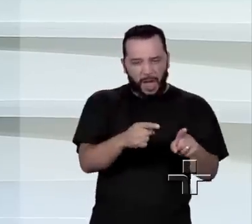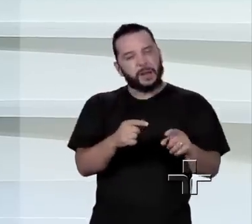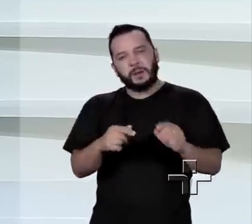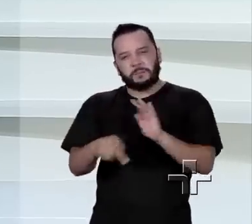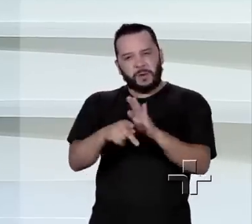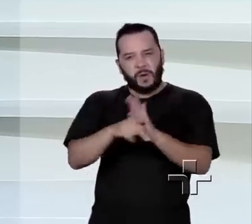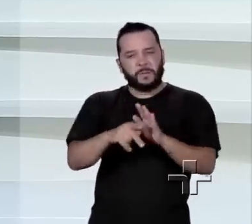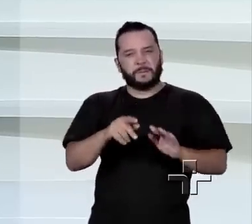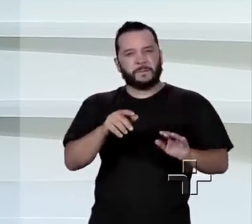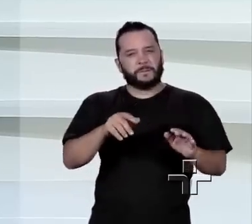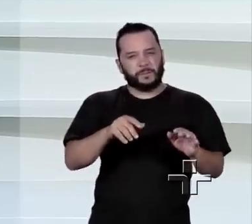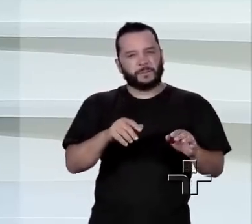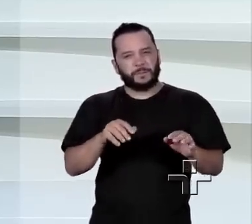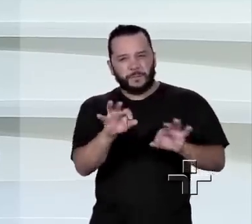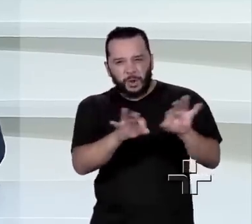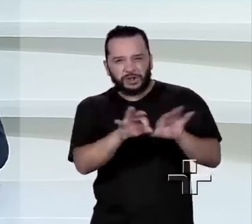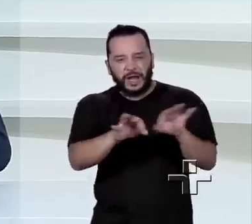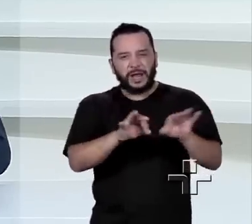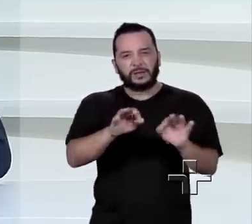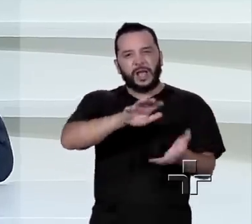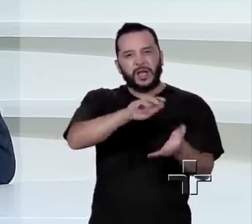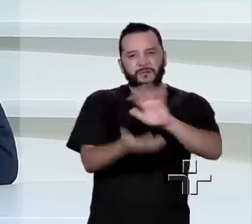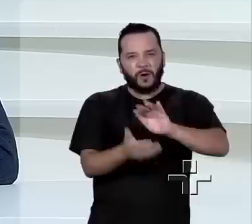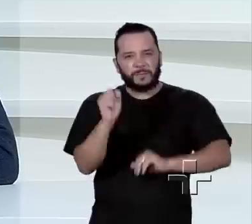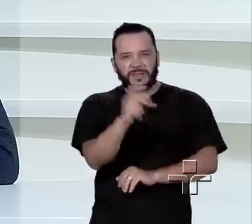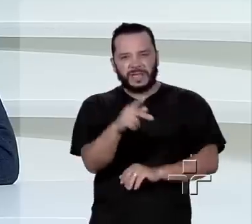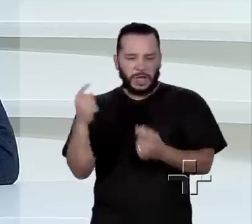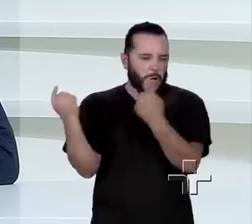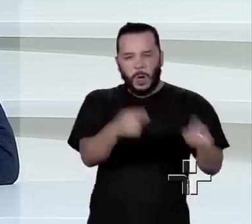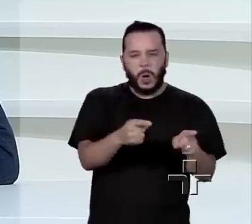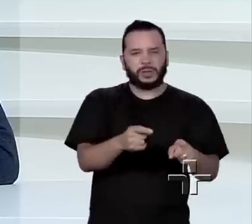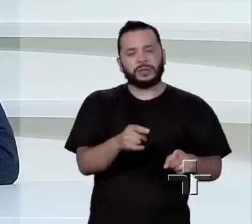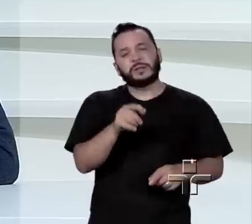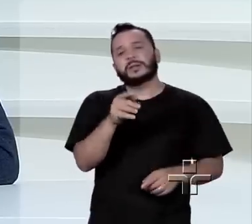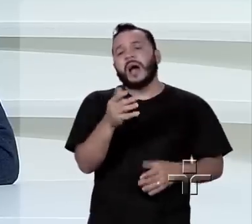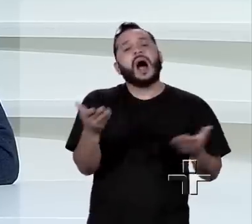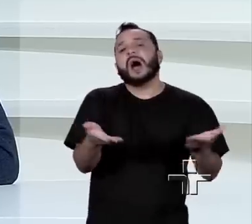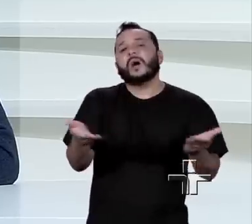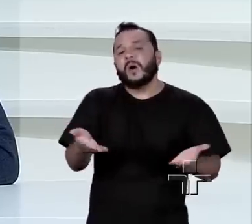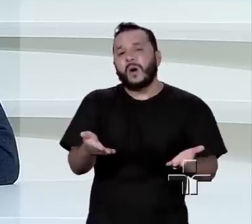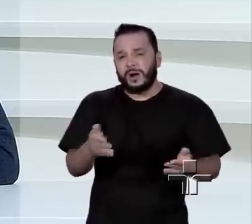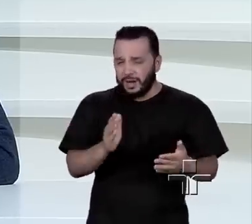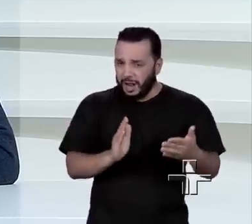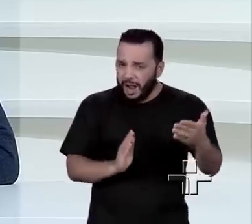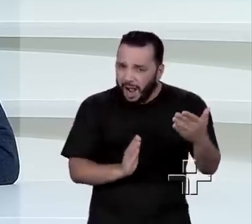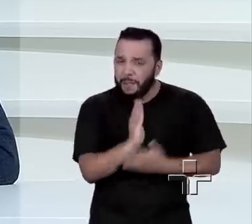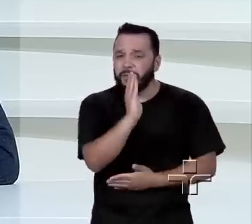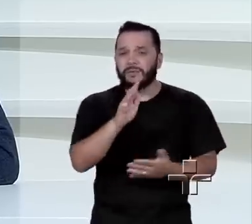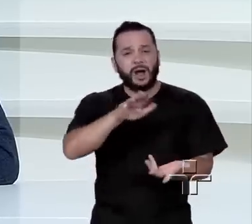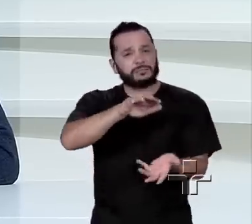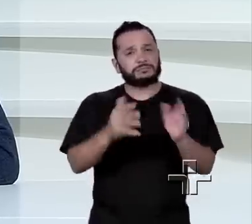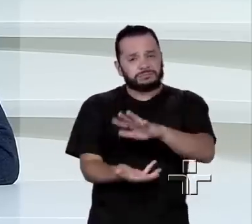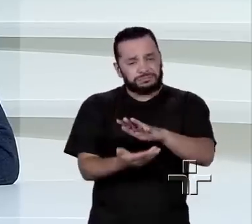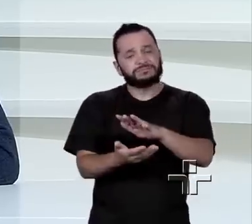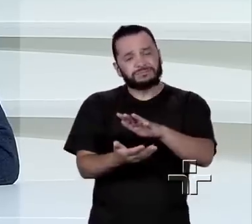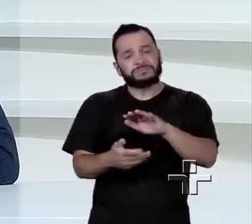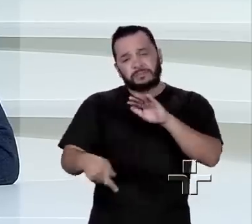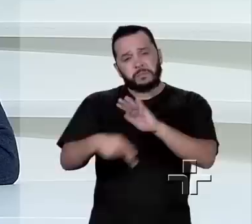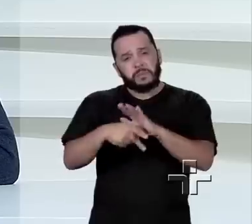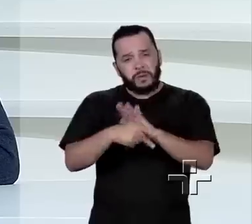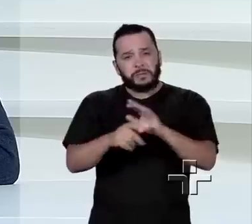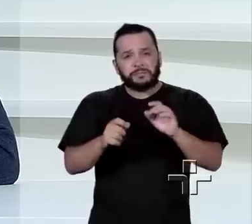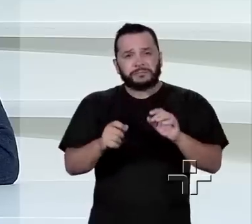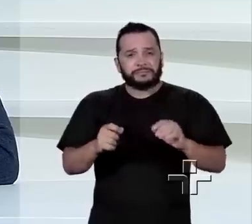se posicionou contrário. O senhor acha que para aprovar eventualmente alguma reforma da Previdência vai ser necessário